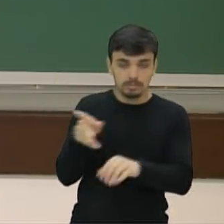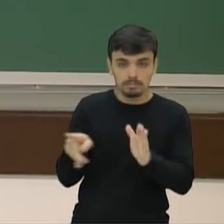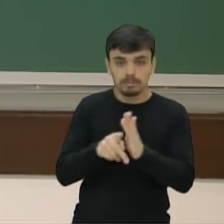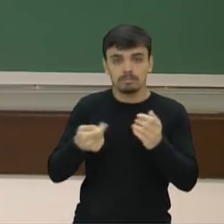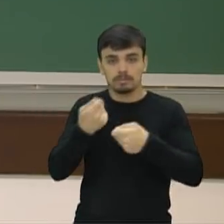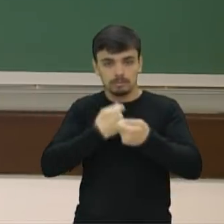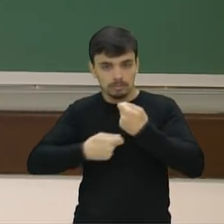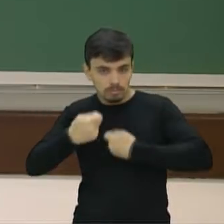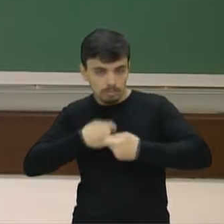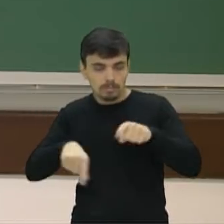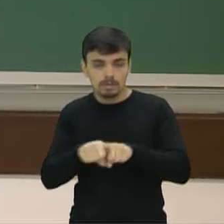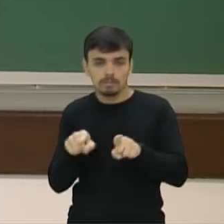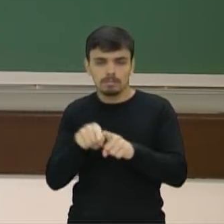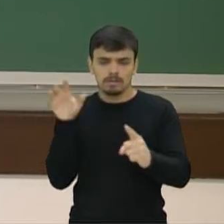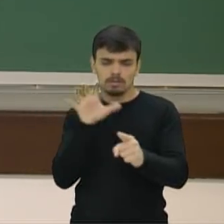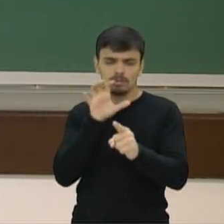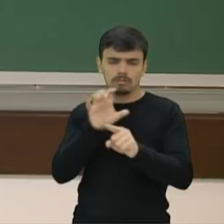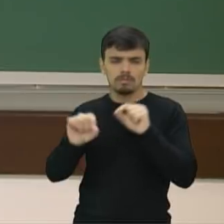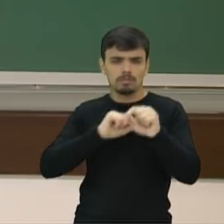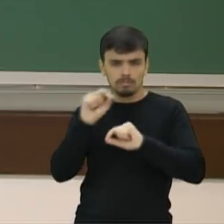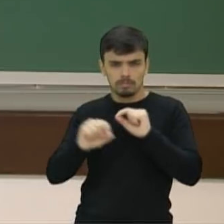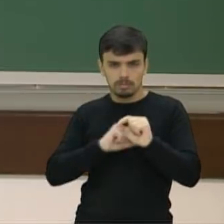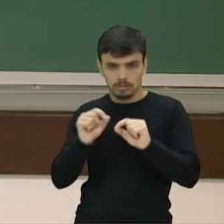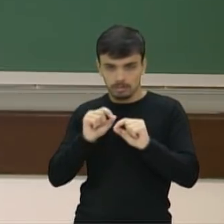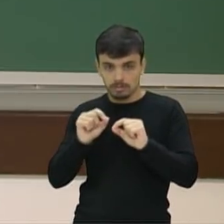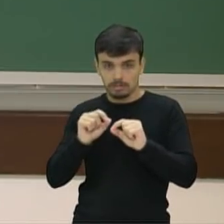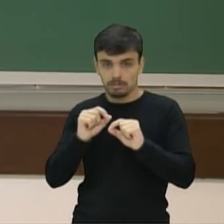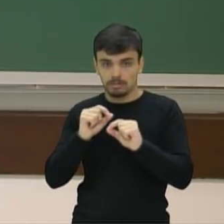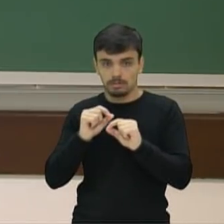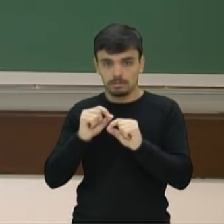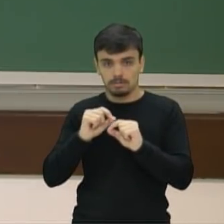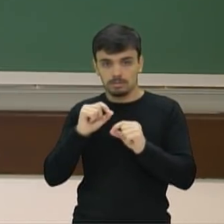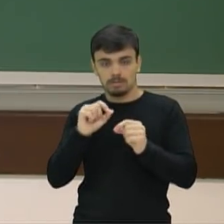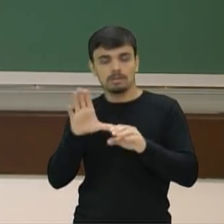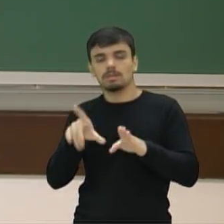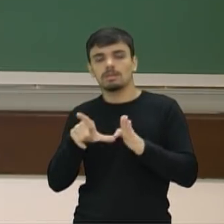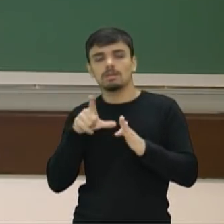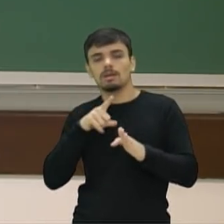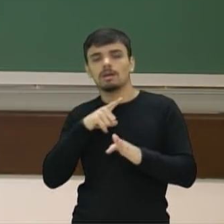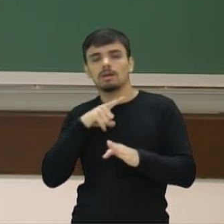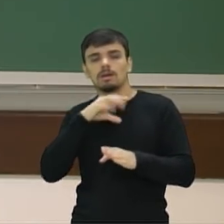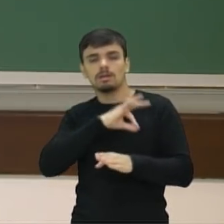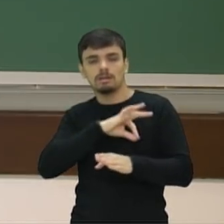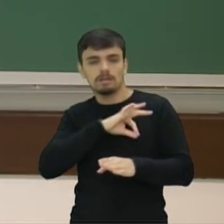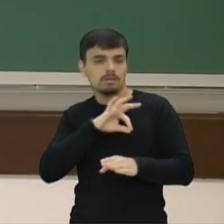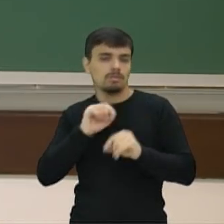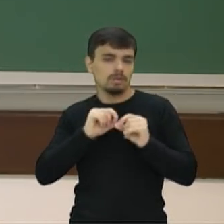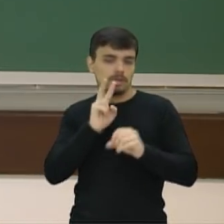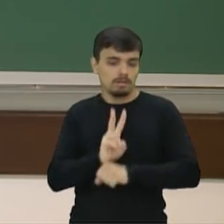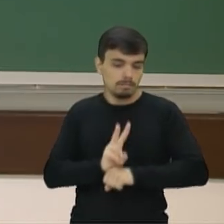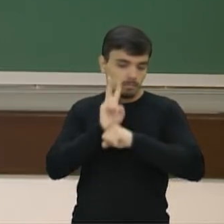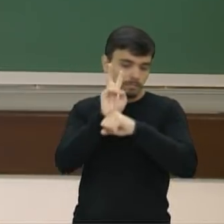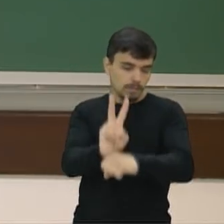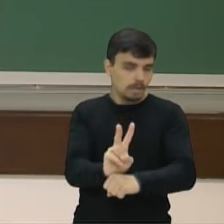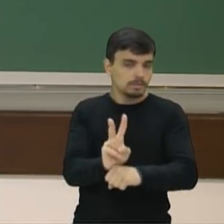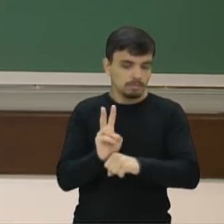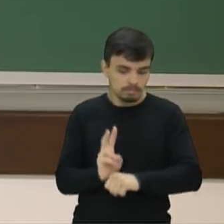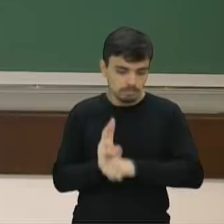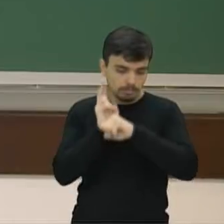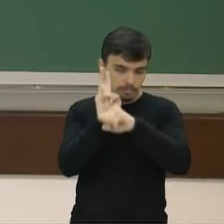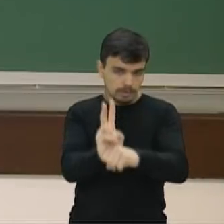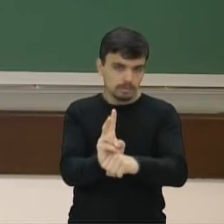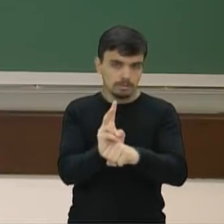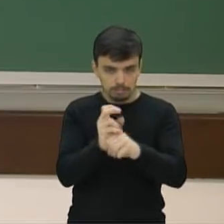economia e incentivando políticas de crédito, ou seja, disponibilizando empréstimos para quê? Para que as pessoas continuem